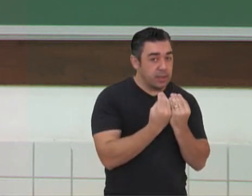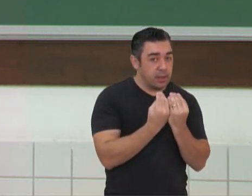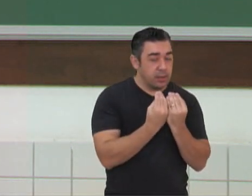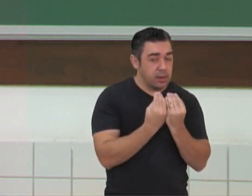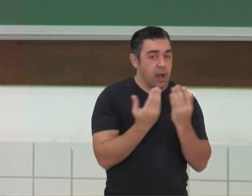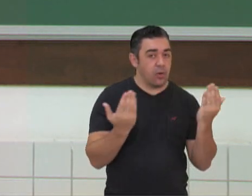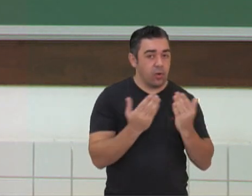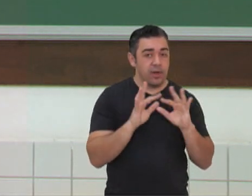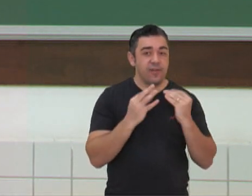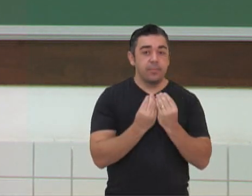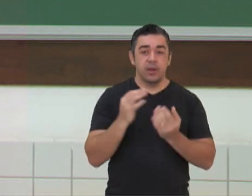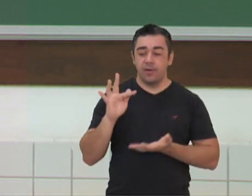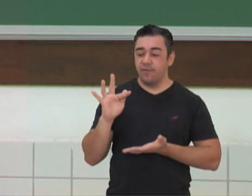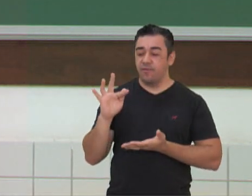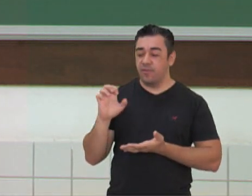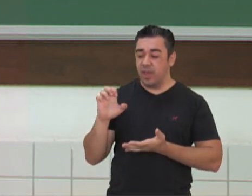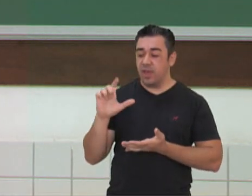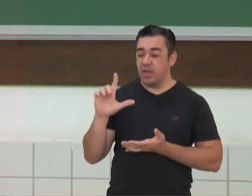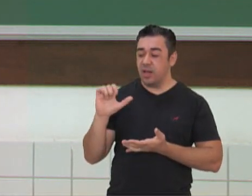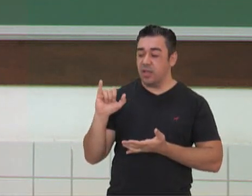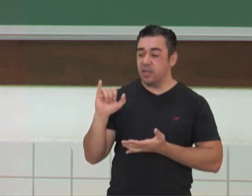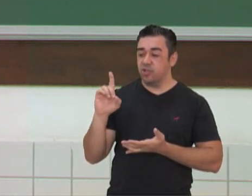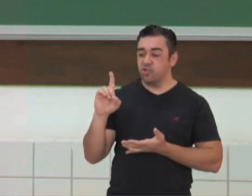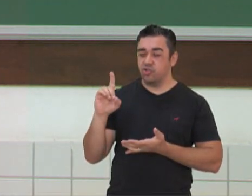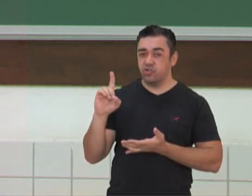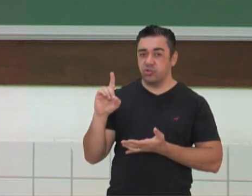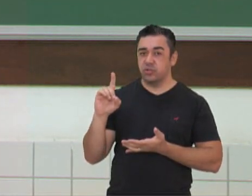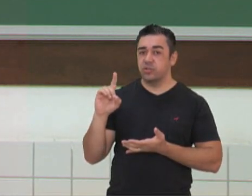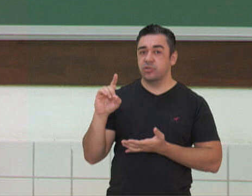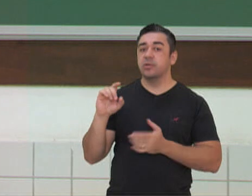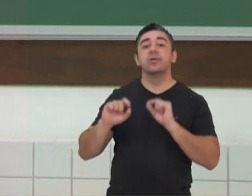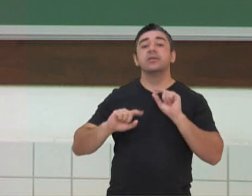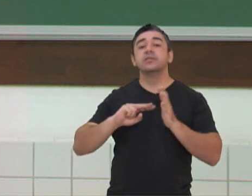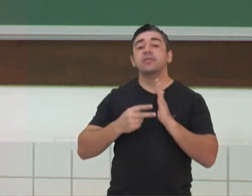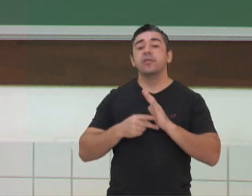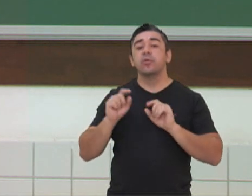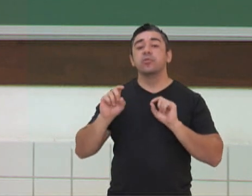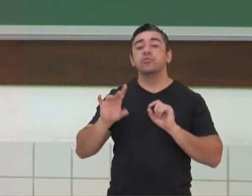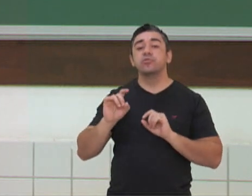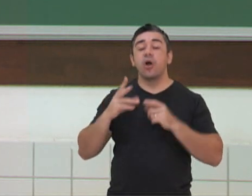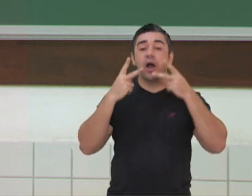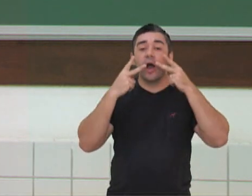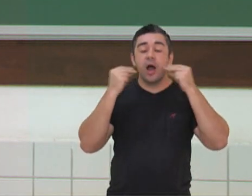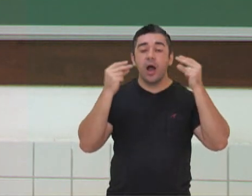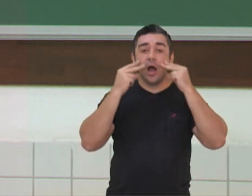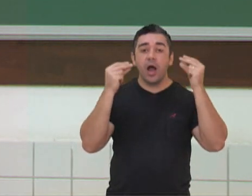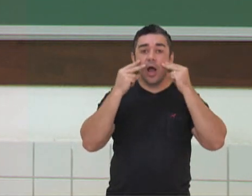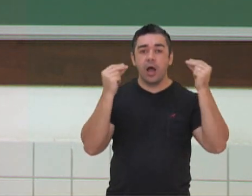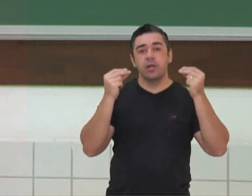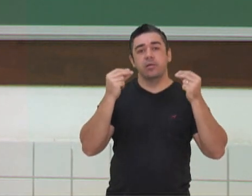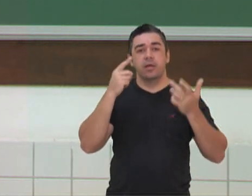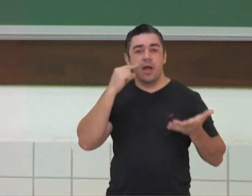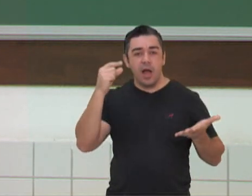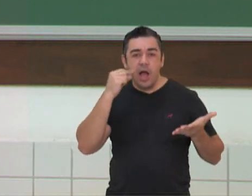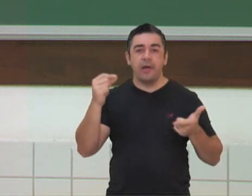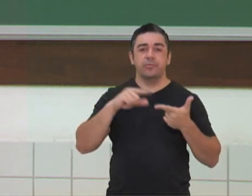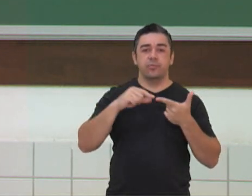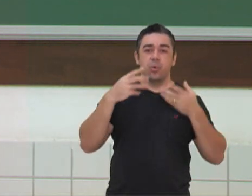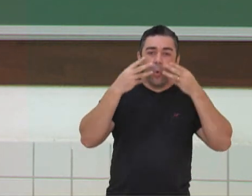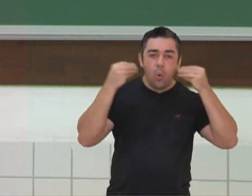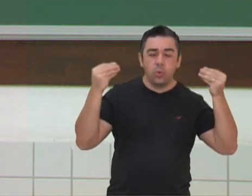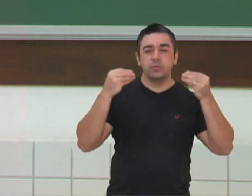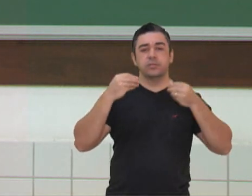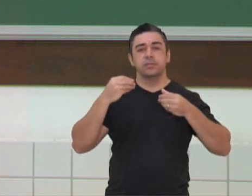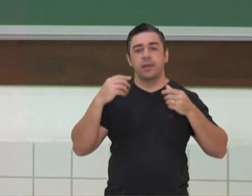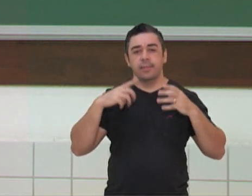falando da família dos felídeos, né? Aqui dentro eu só tenho os grandes gatos, os gatos, enfim. Mas ainda tem